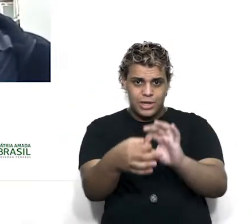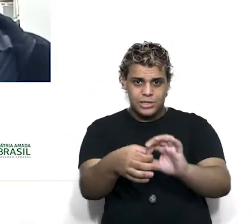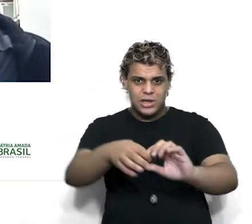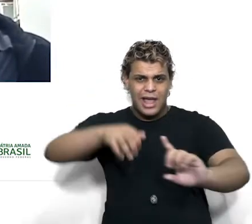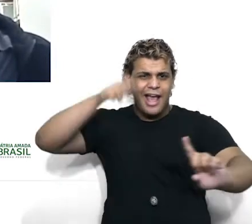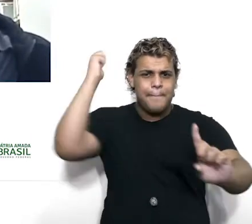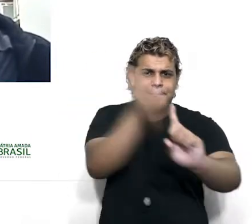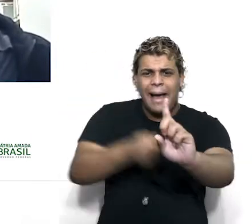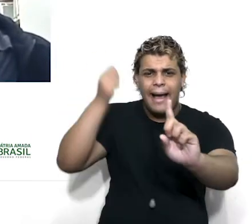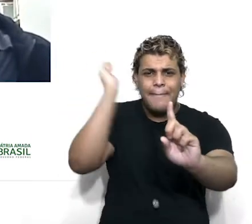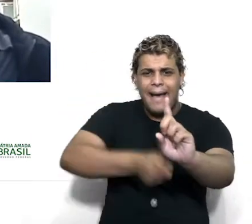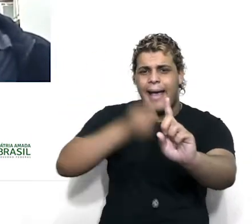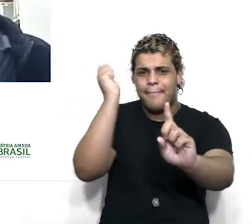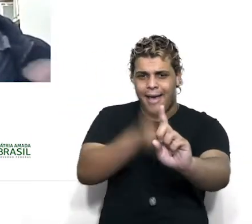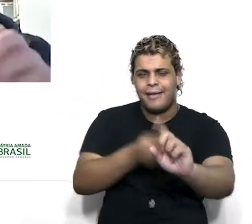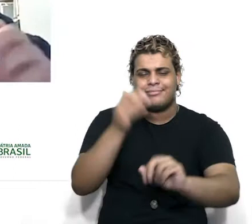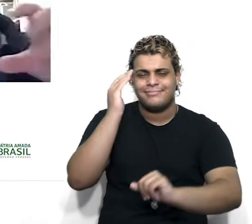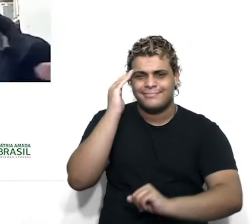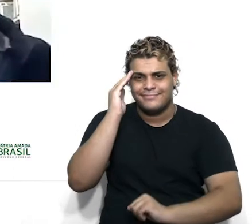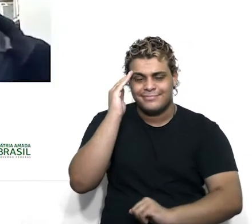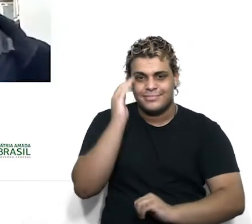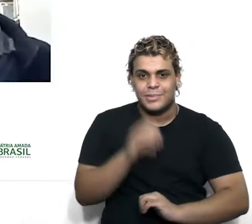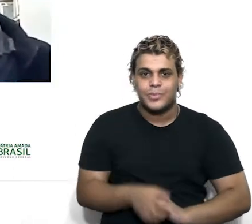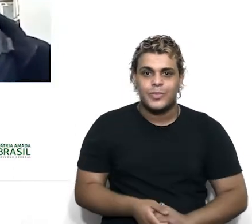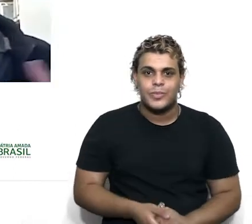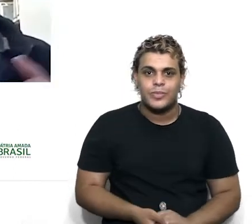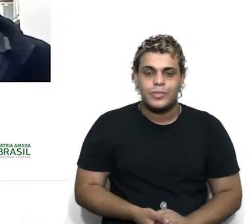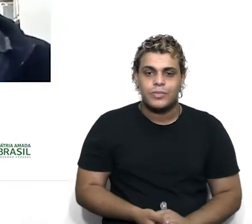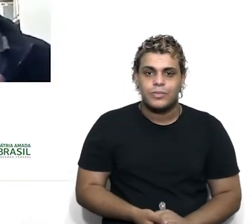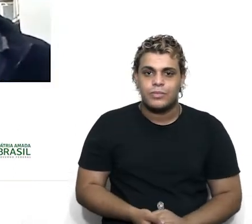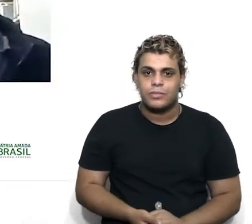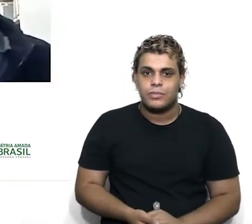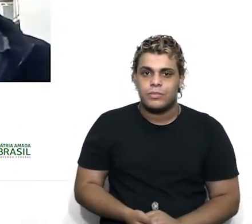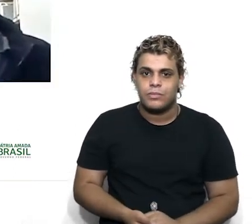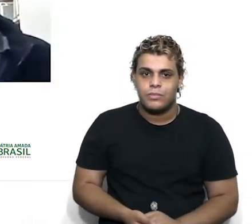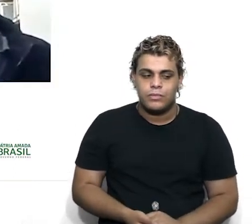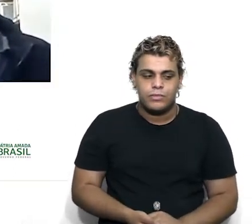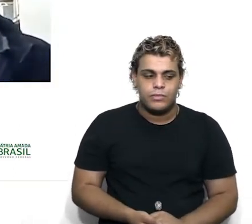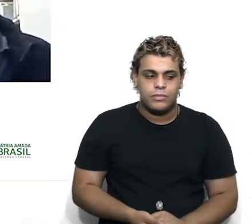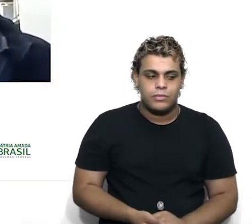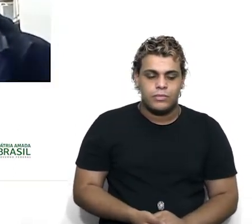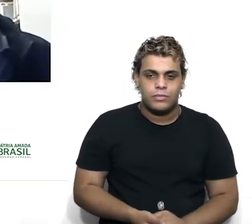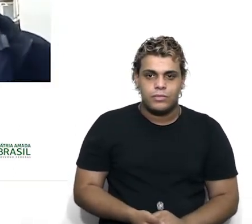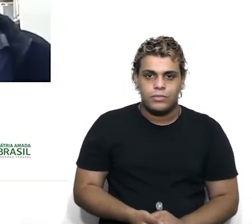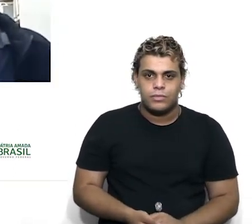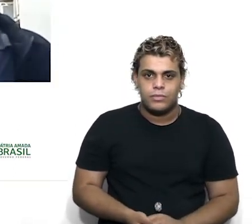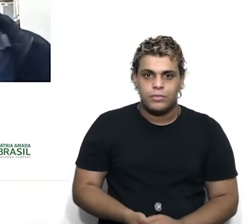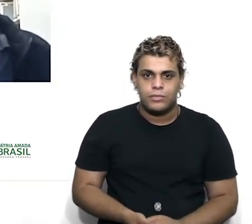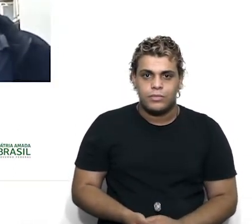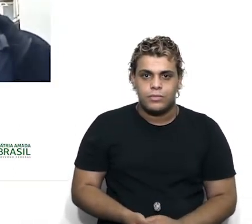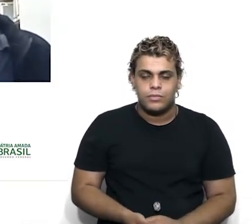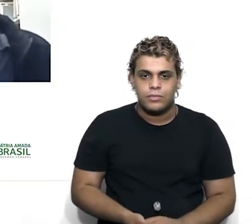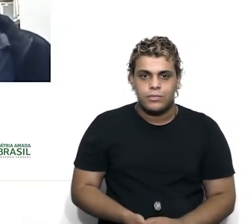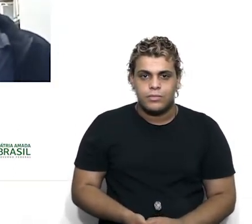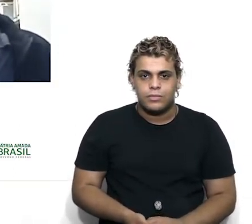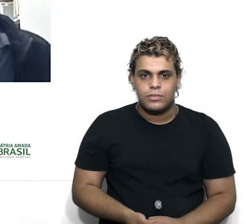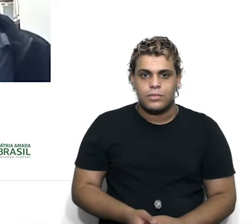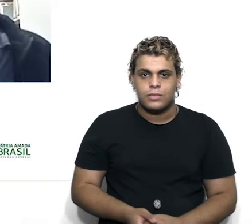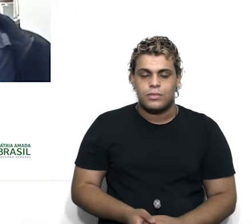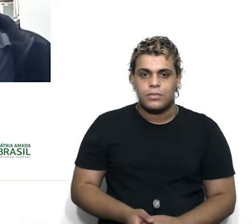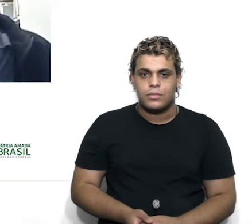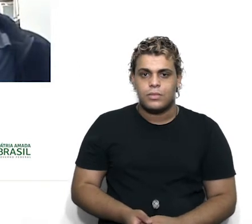essa expressão. Mas é engraçado, a pessoa devia medir a mão, primeiro media a mão e depois batia com o instrumento de